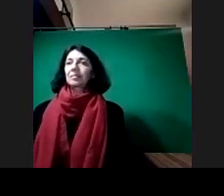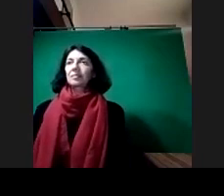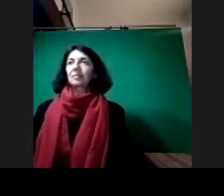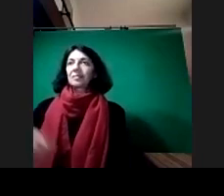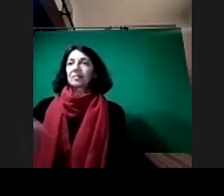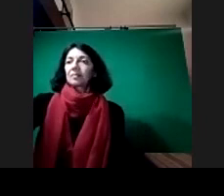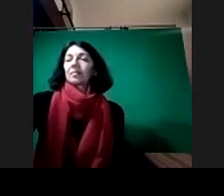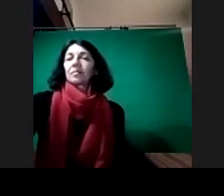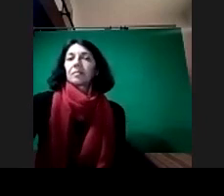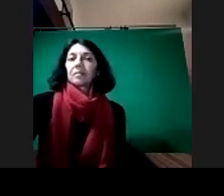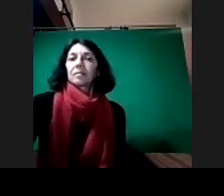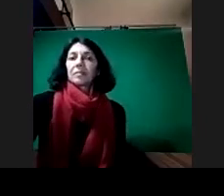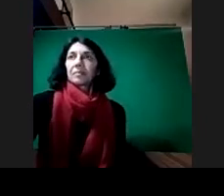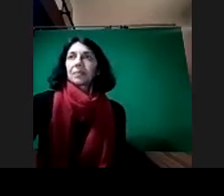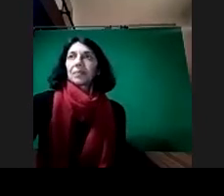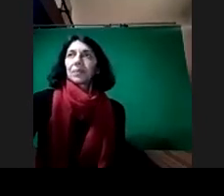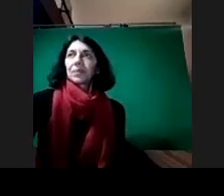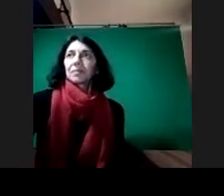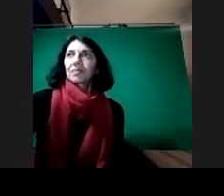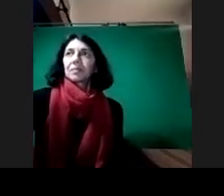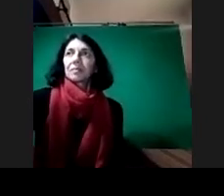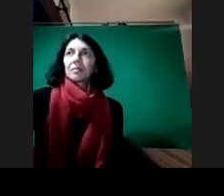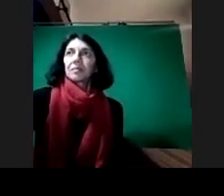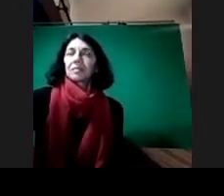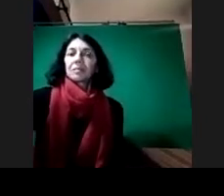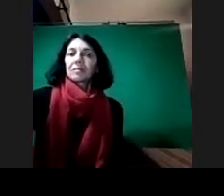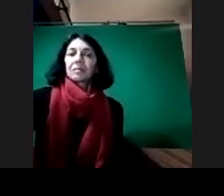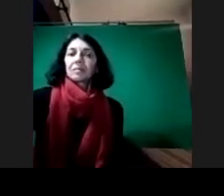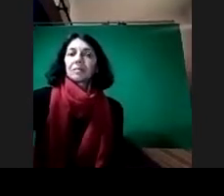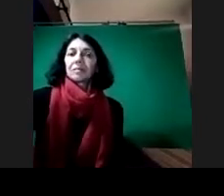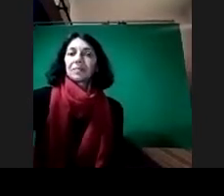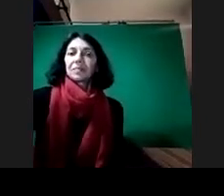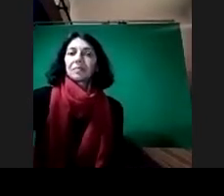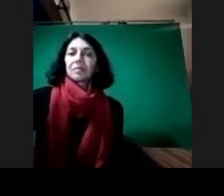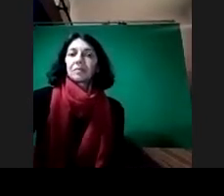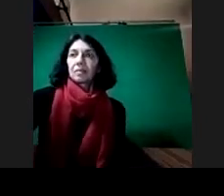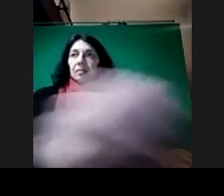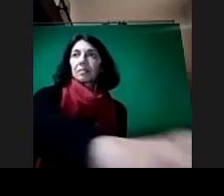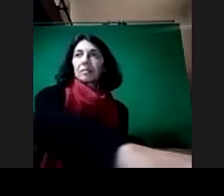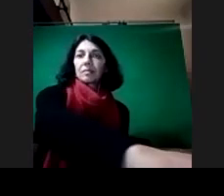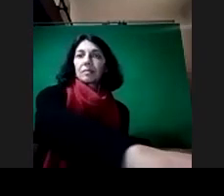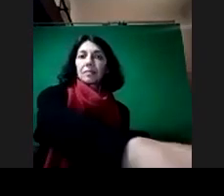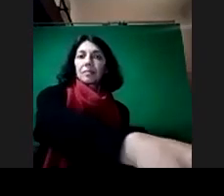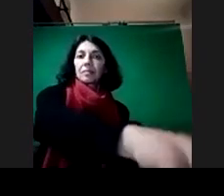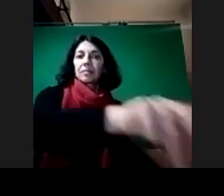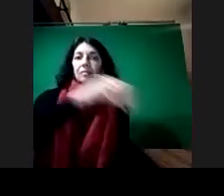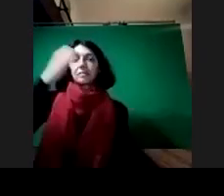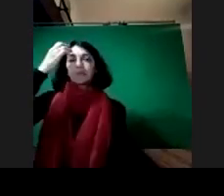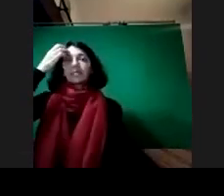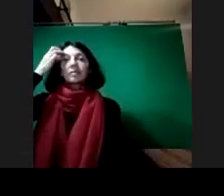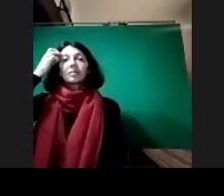parabéns aos dois. Muito obrigada, Hélia. Obrigada por ter também assistido, obrigadíssima.